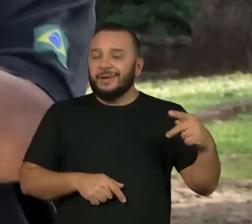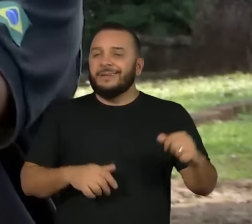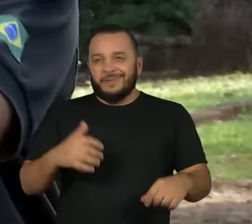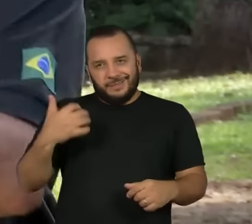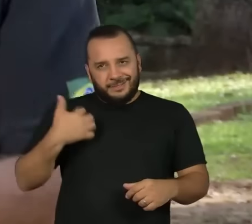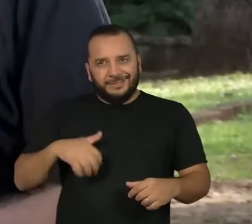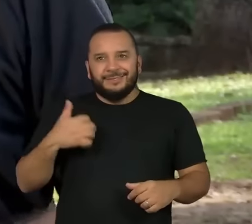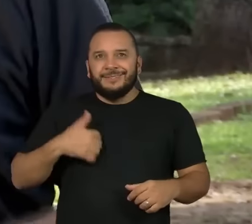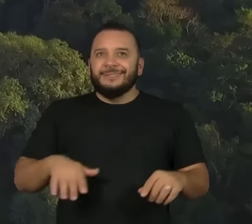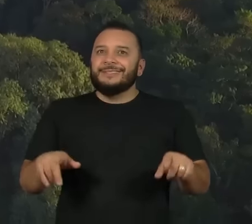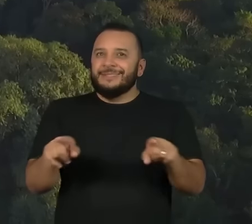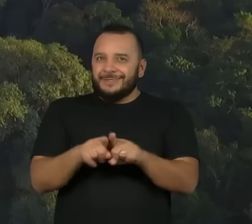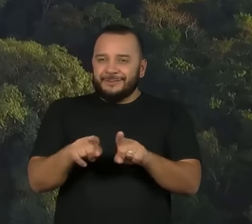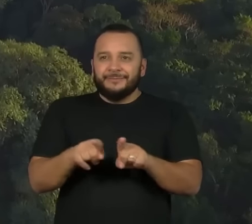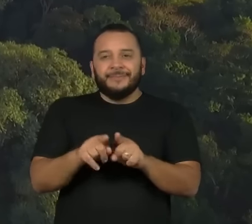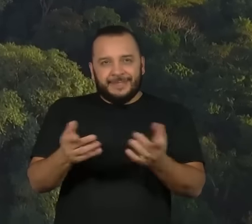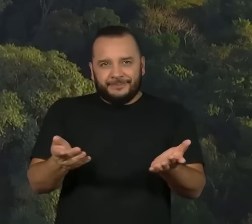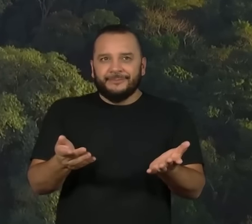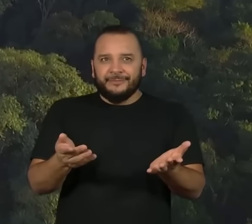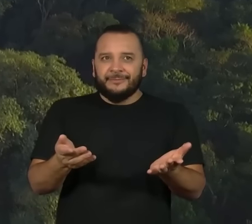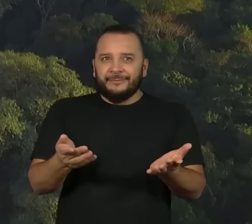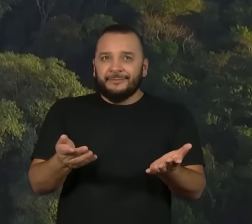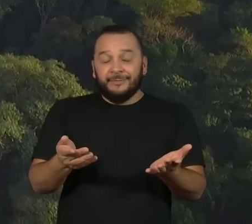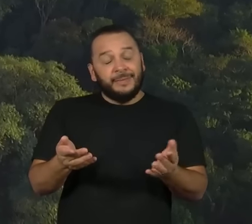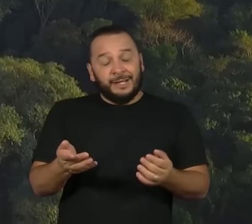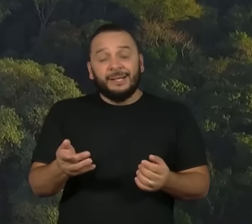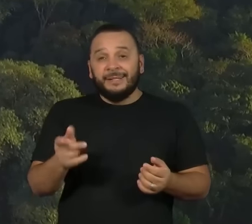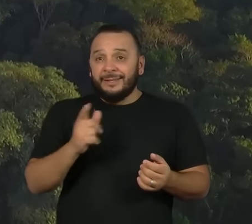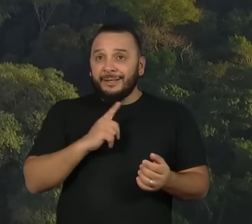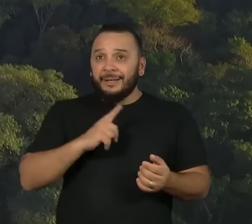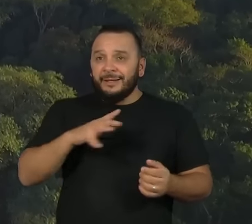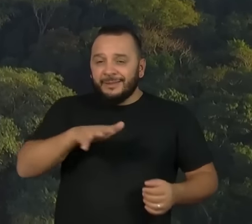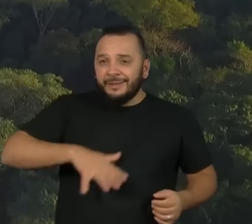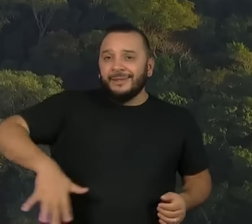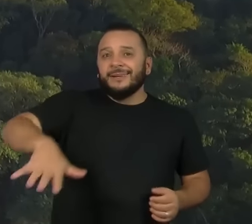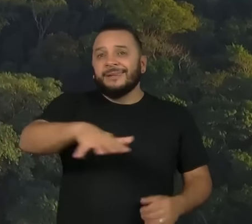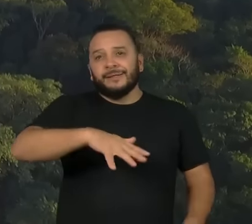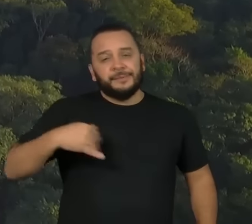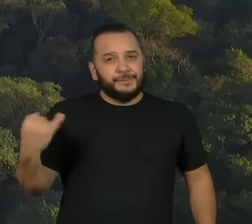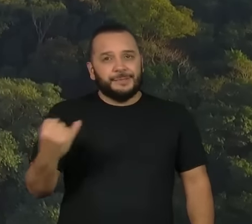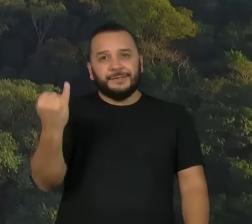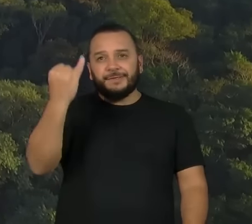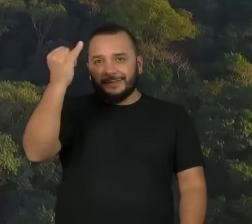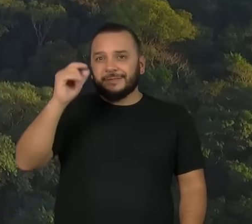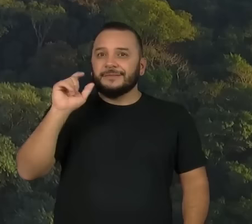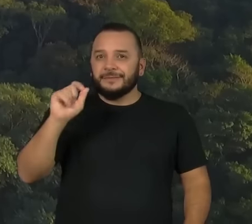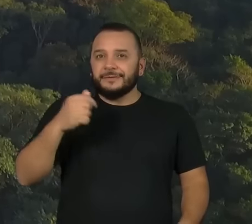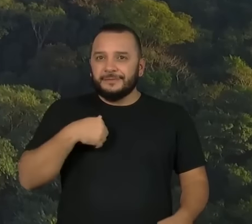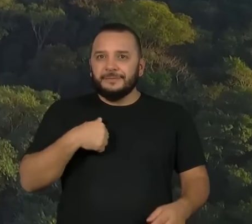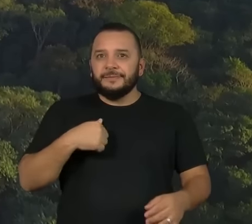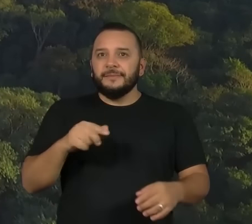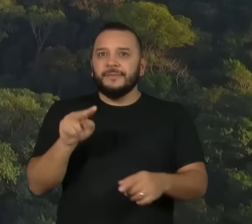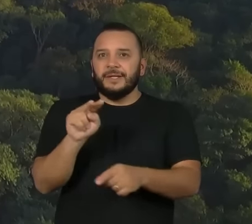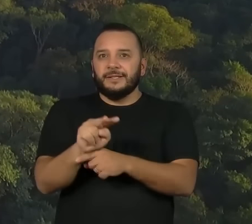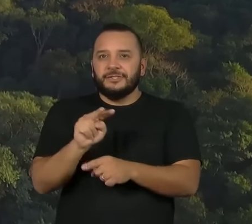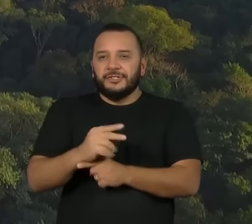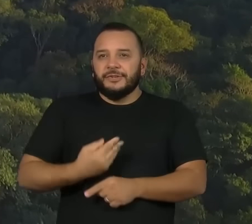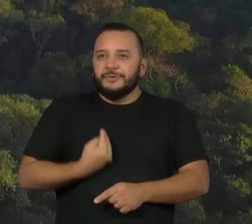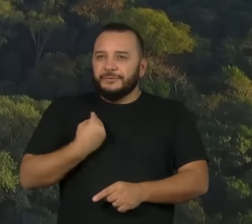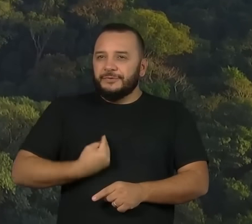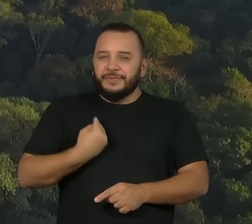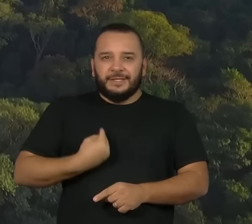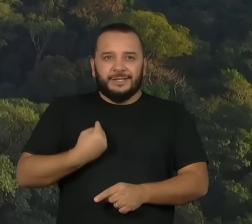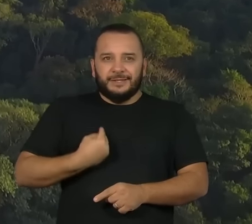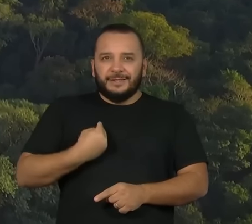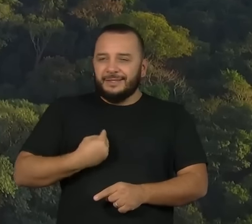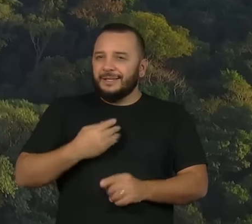ainda tardou, né? Então ele tem esse grande valor de ser um remanescente e abrigar nele uma biodiversidade